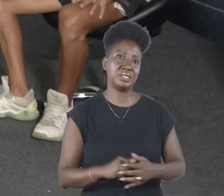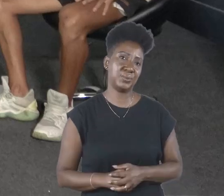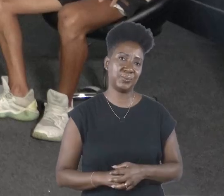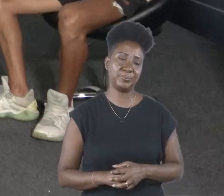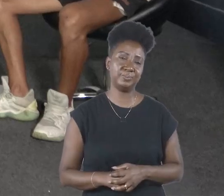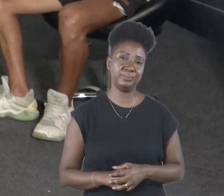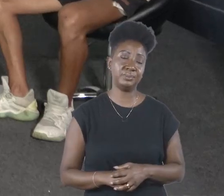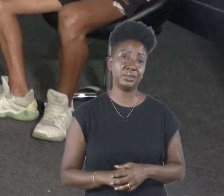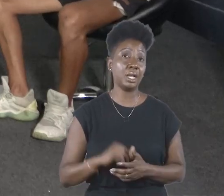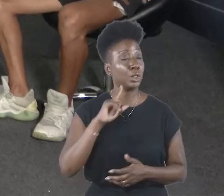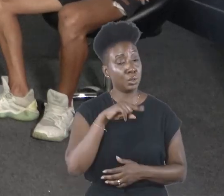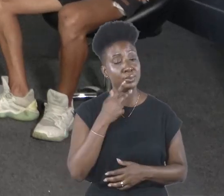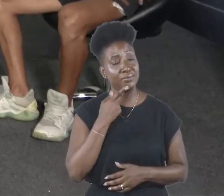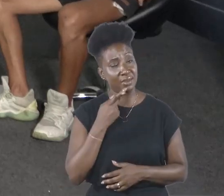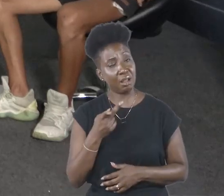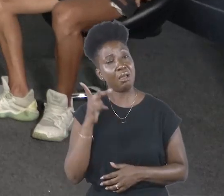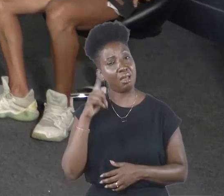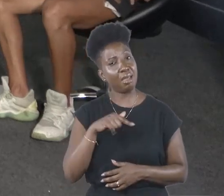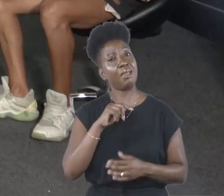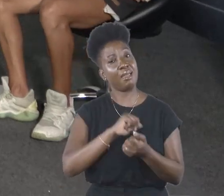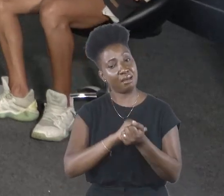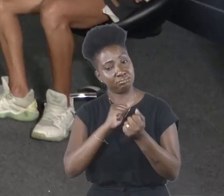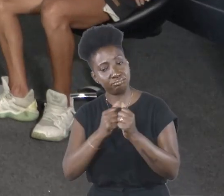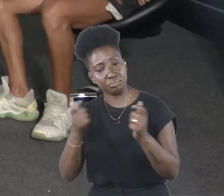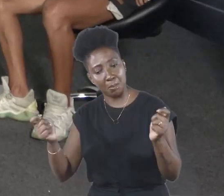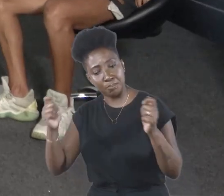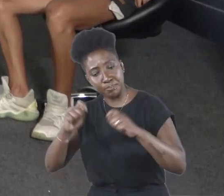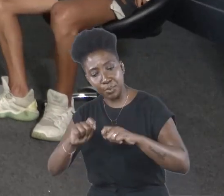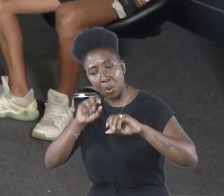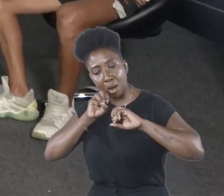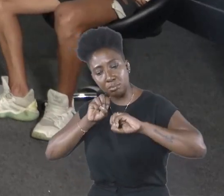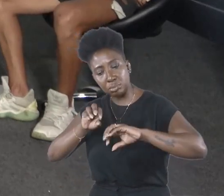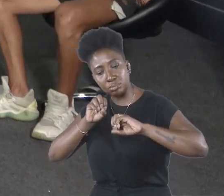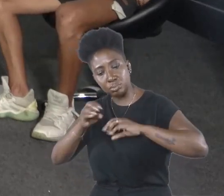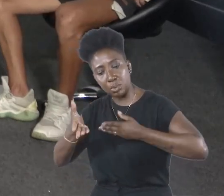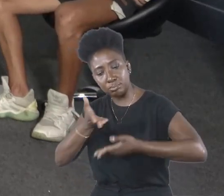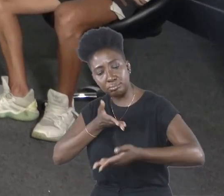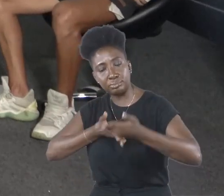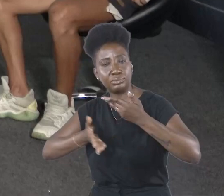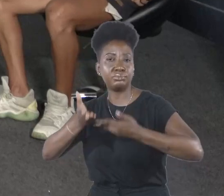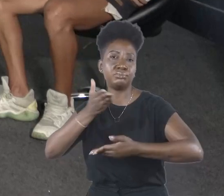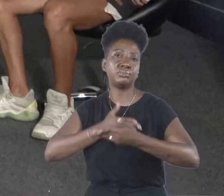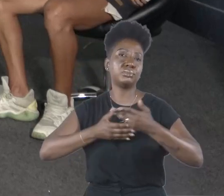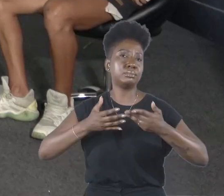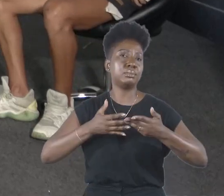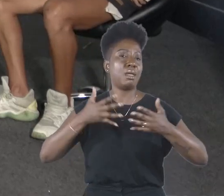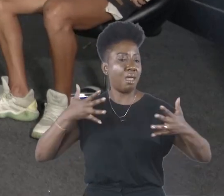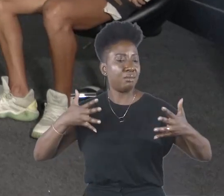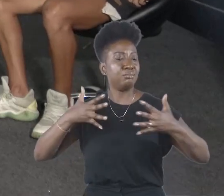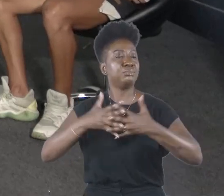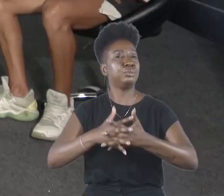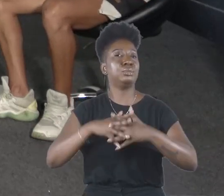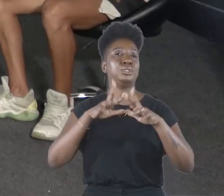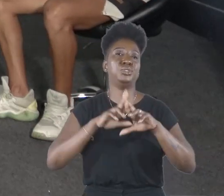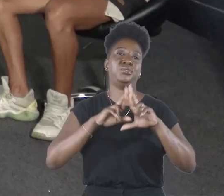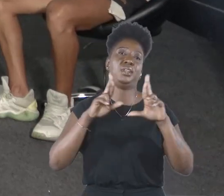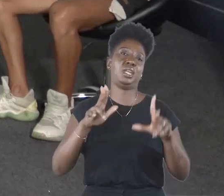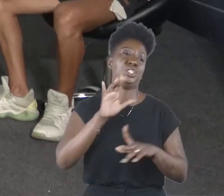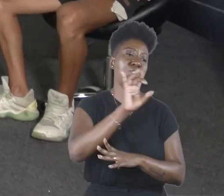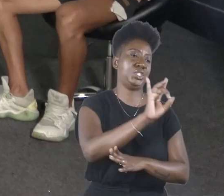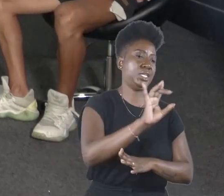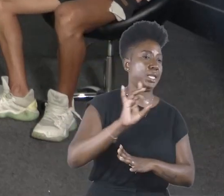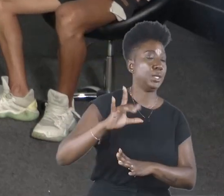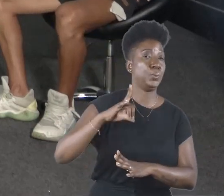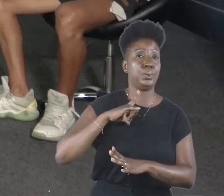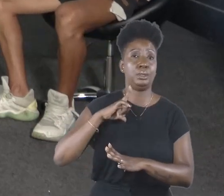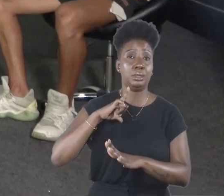não tomo cerveja. O patrão convida você a tomar uma cerveja, depois de um final de semana você fala, não vai. Amigos, que é relacionamento. E